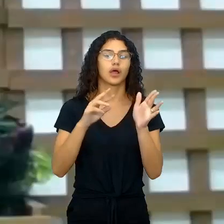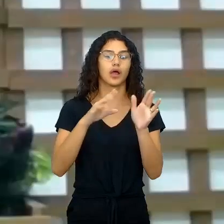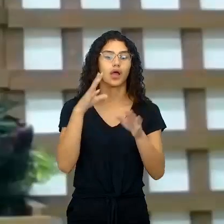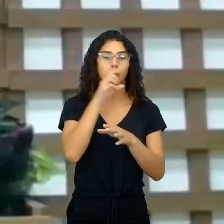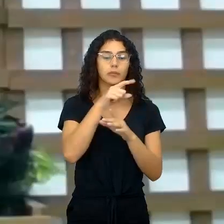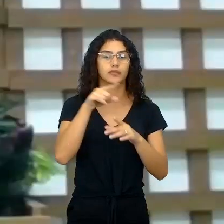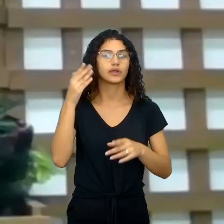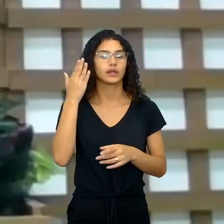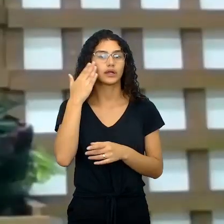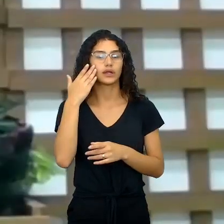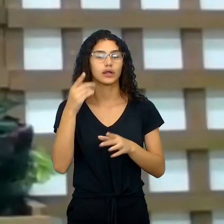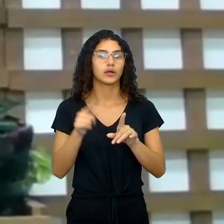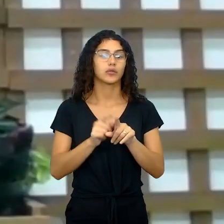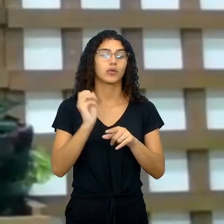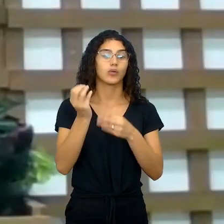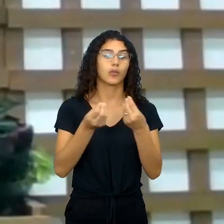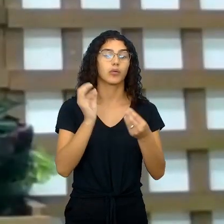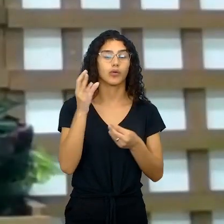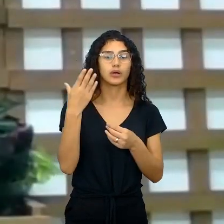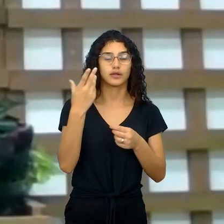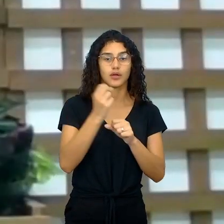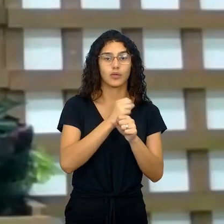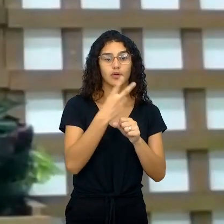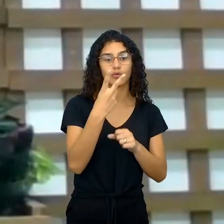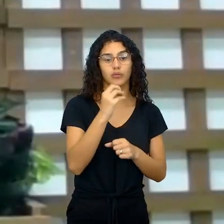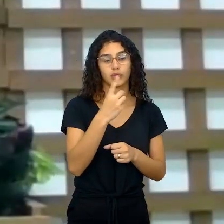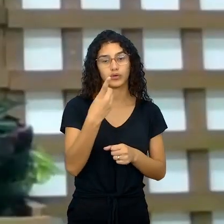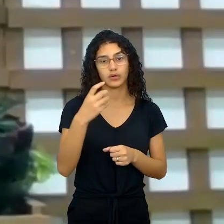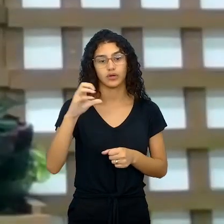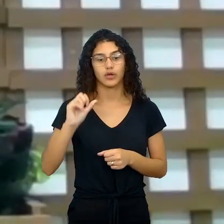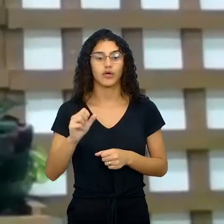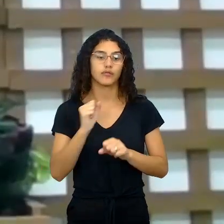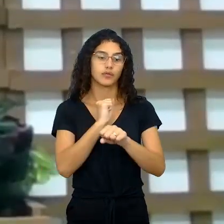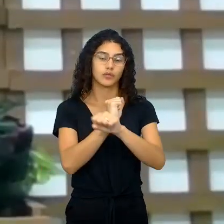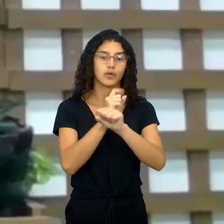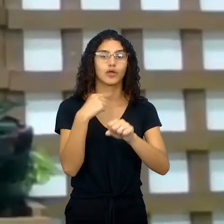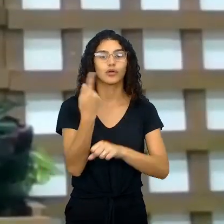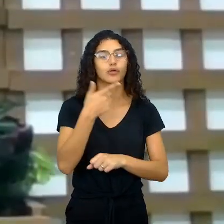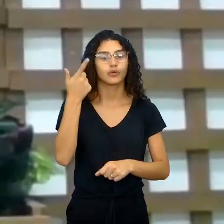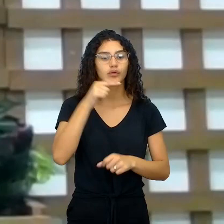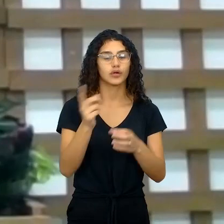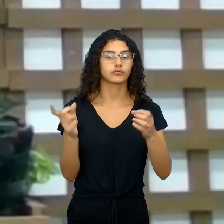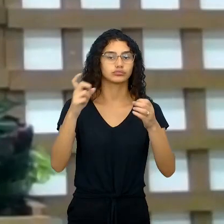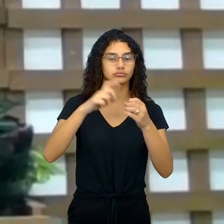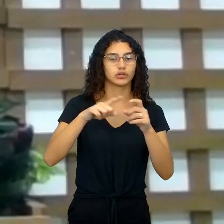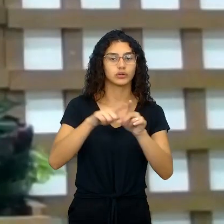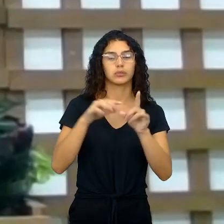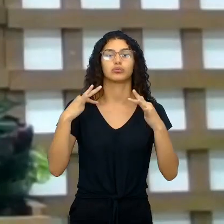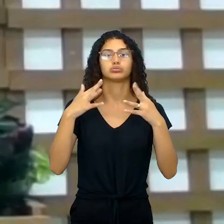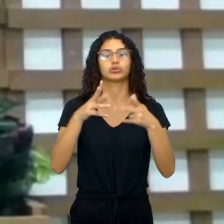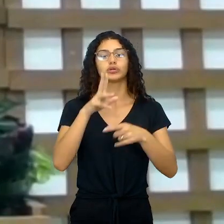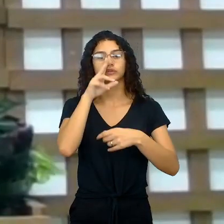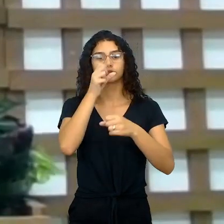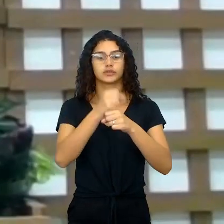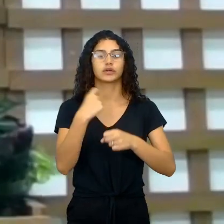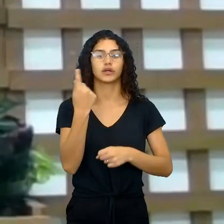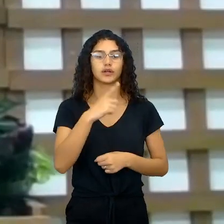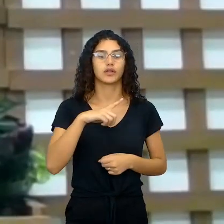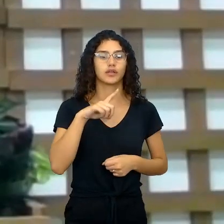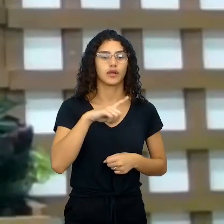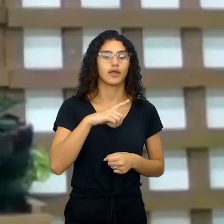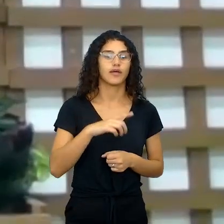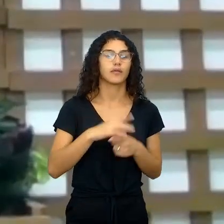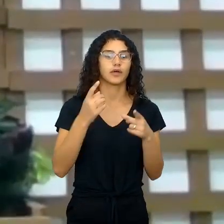vocês entenderem como foi esse gostinho aí de 2019, espero que um dia a gente consiga voltar aí com toda essa força que a gente teve, que foi um